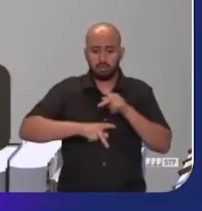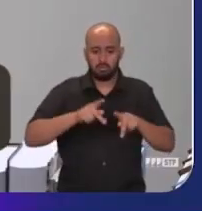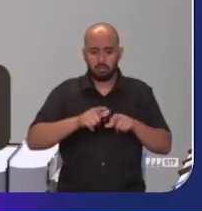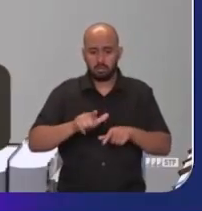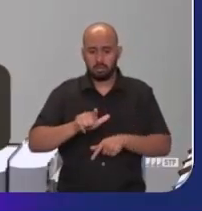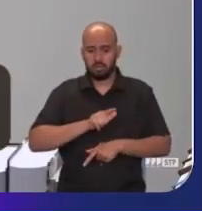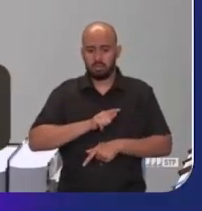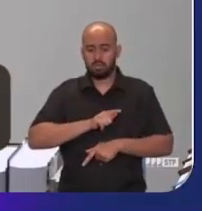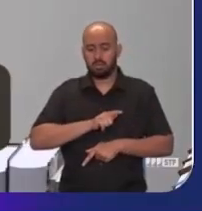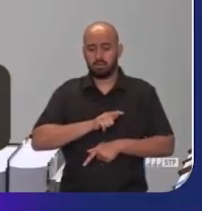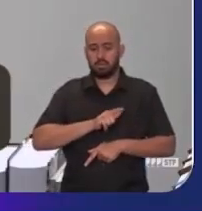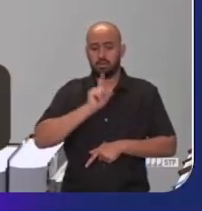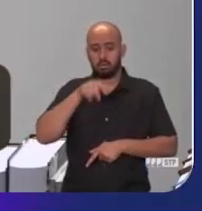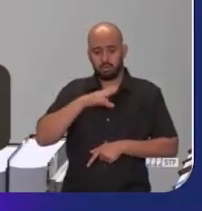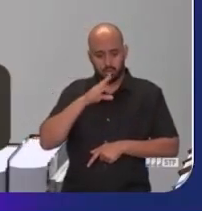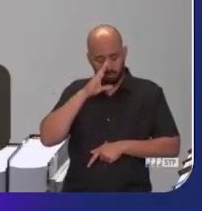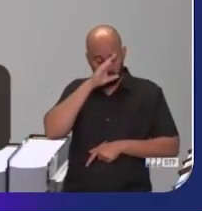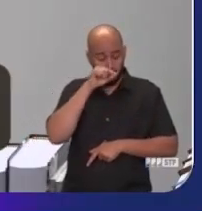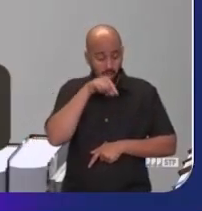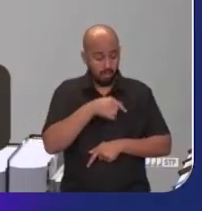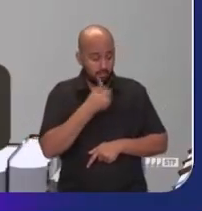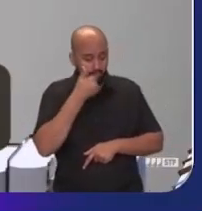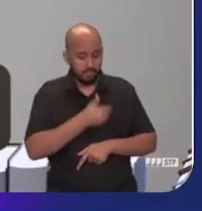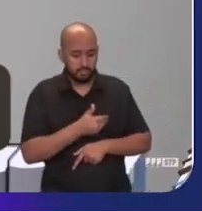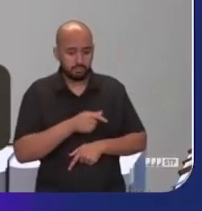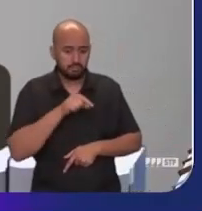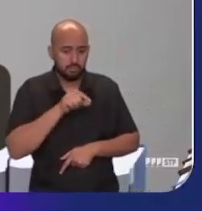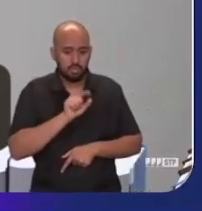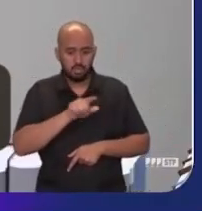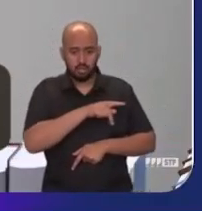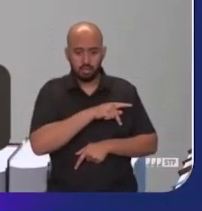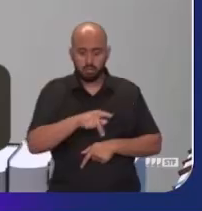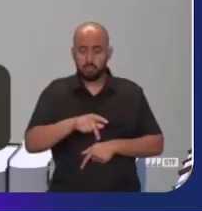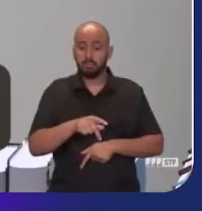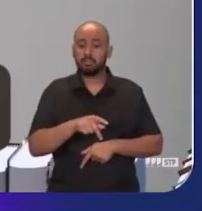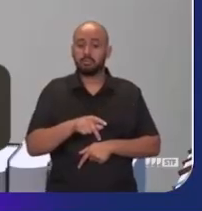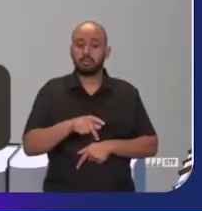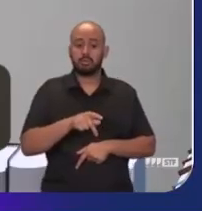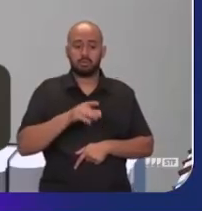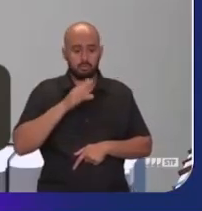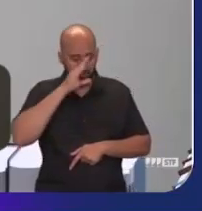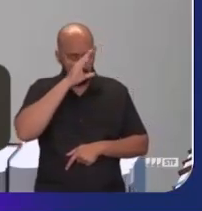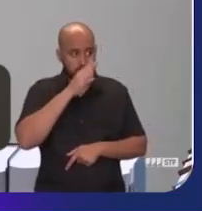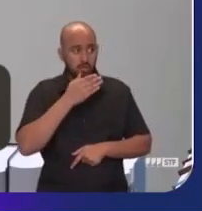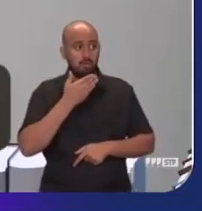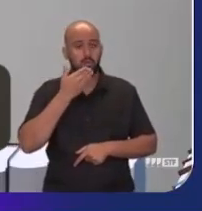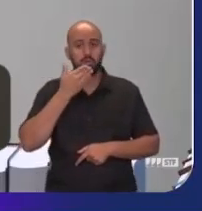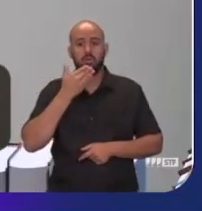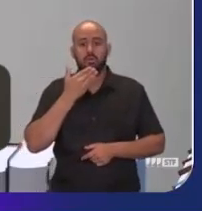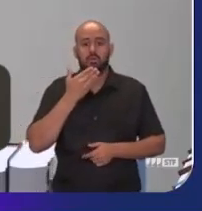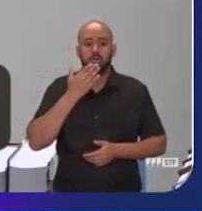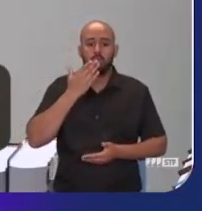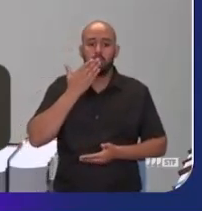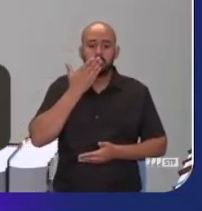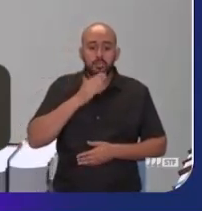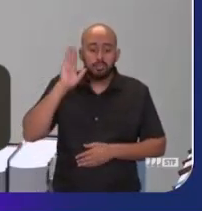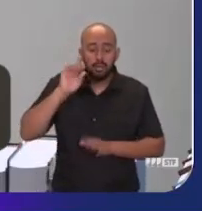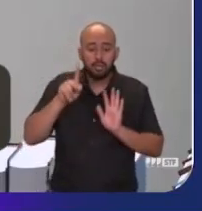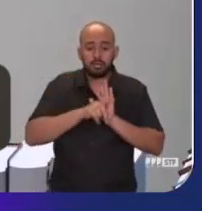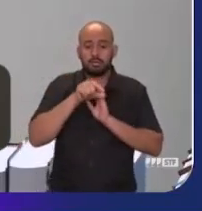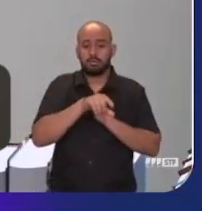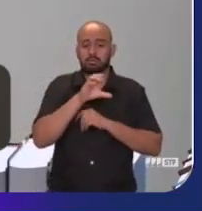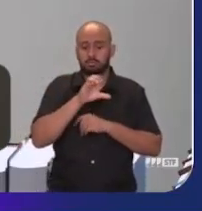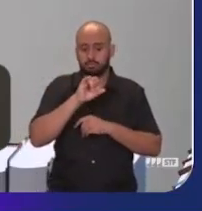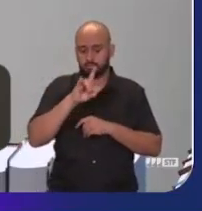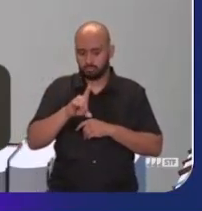o presidente Bolsonaro, pediu. Ele, o presidente Bolsonaro, prometeu, Cid. O certo é que,